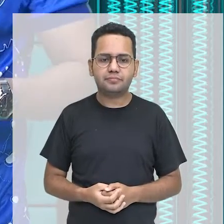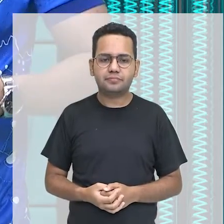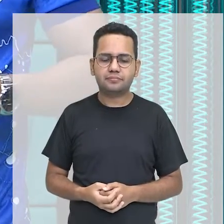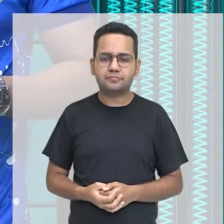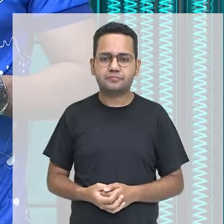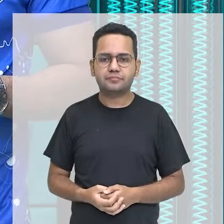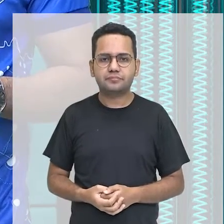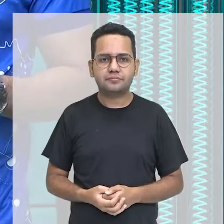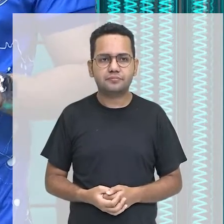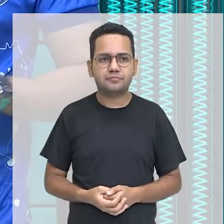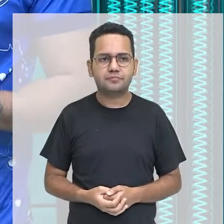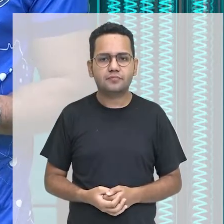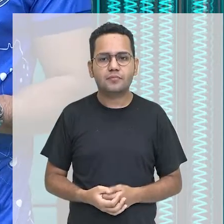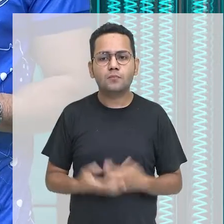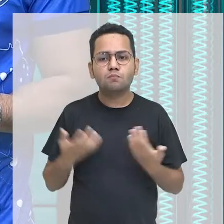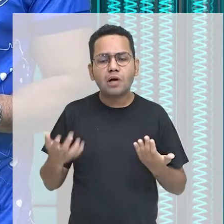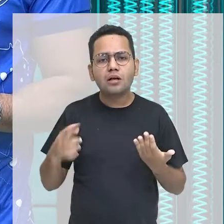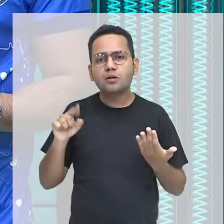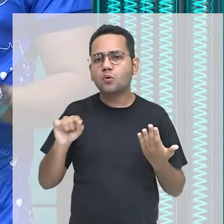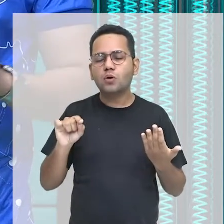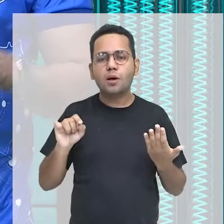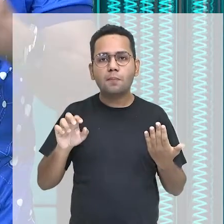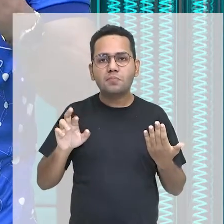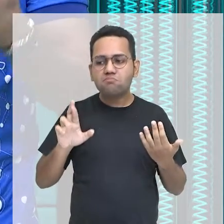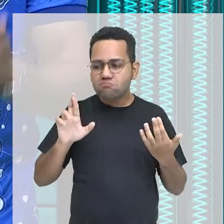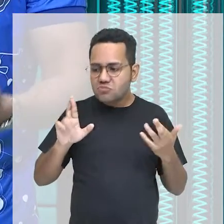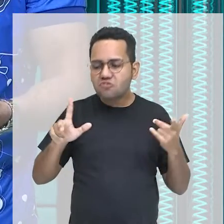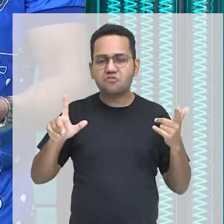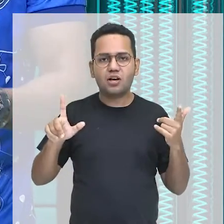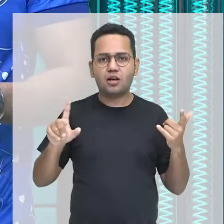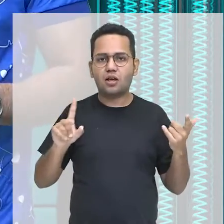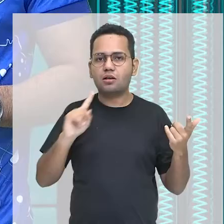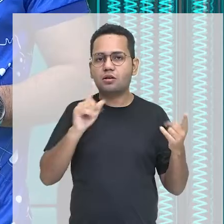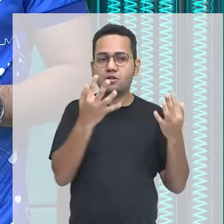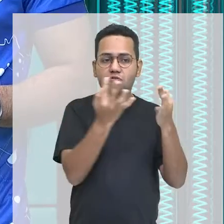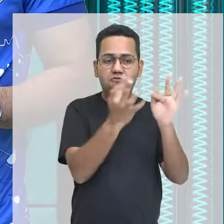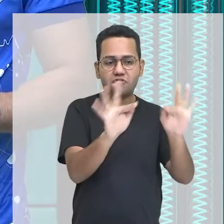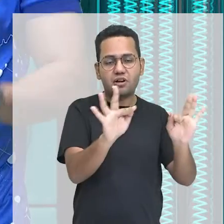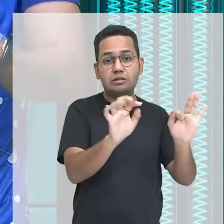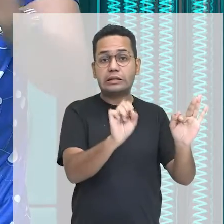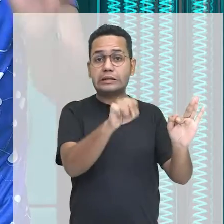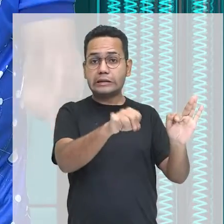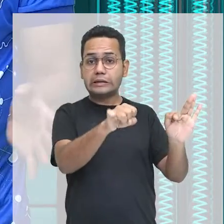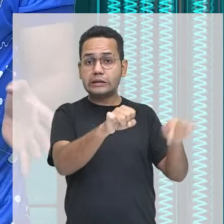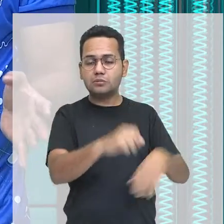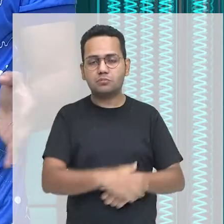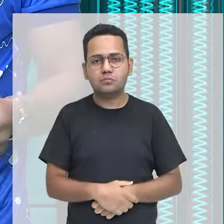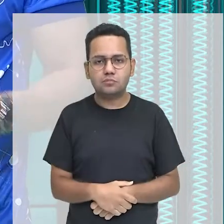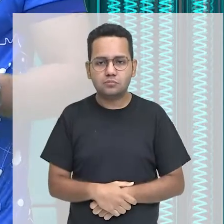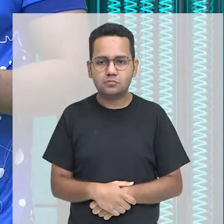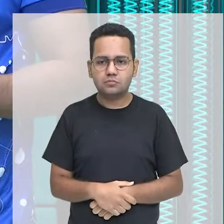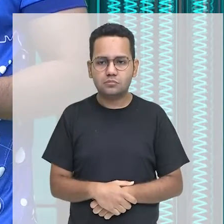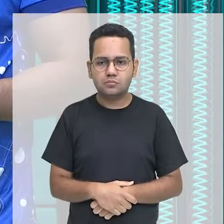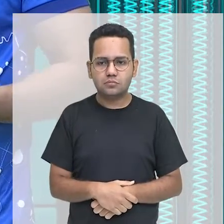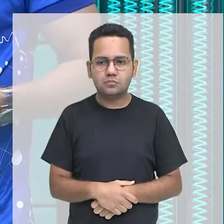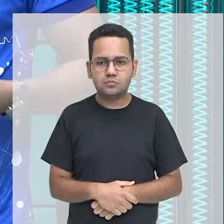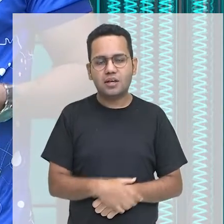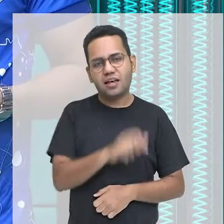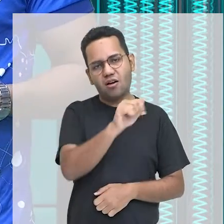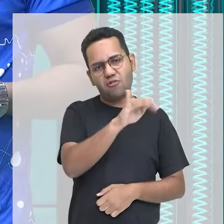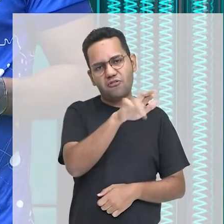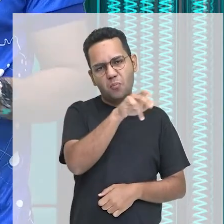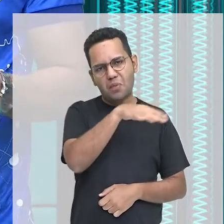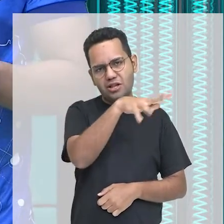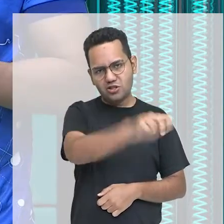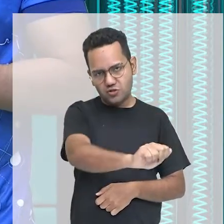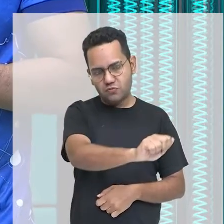que eu tenho em relação à frase afirmativa, tá? Eu vou acrescentar o not ao verbo auxiliar daquele contexto. Logo,